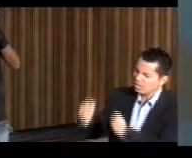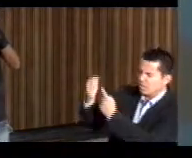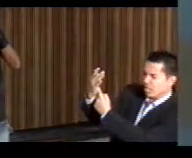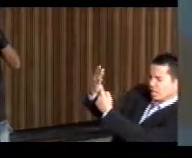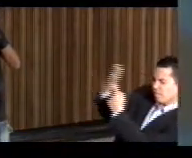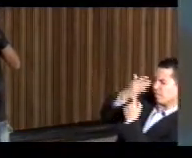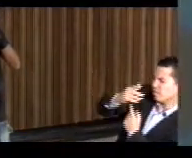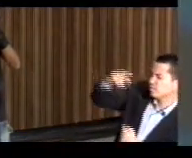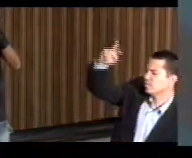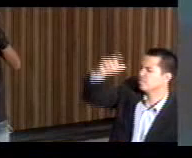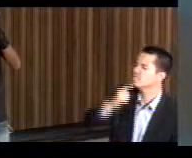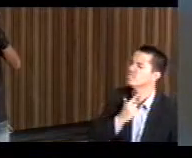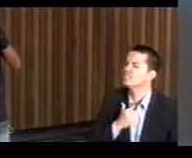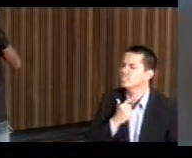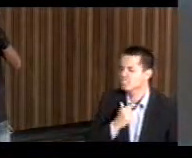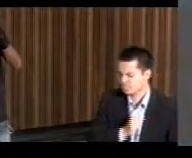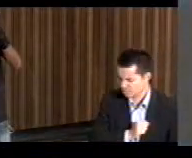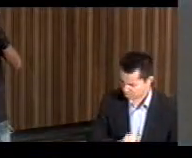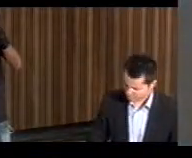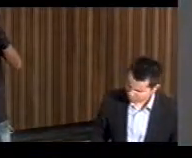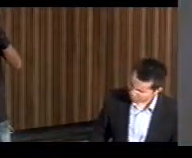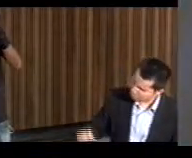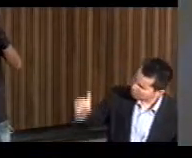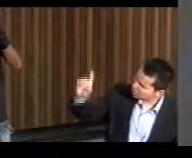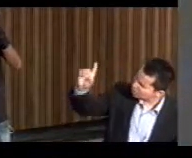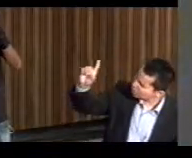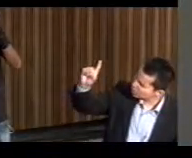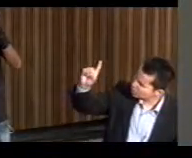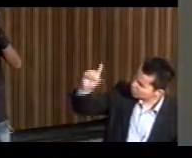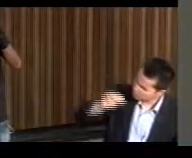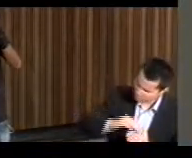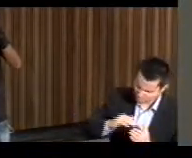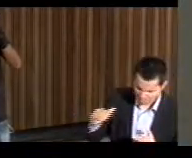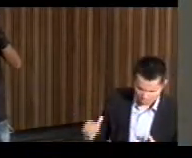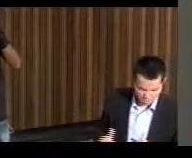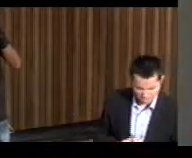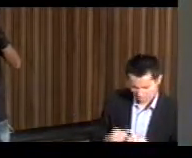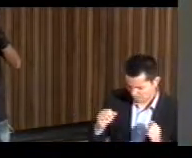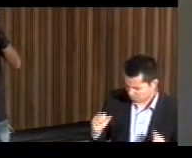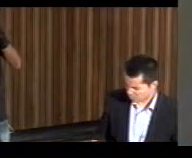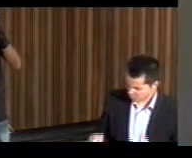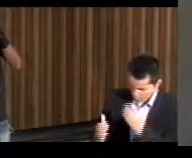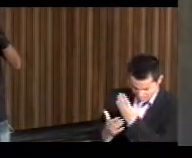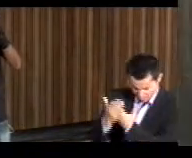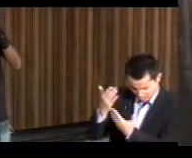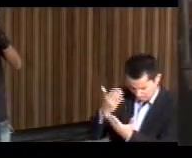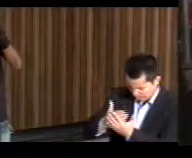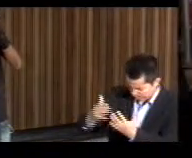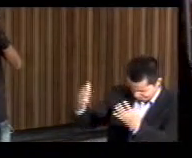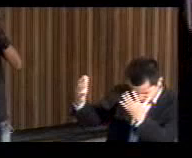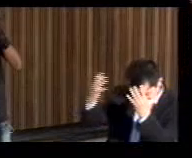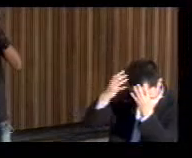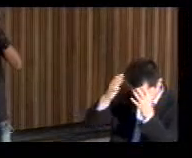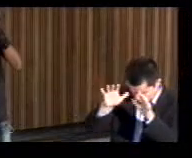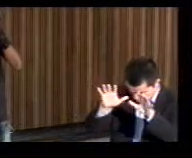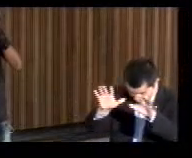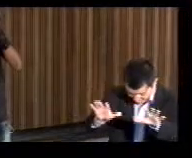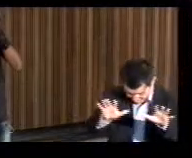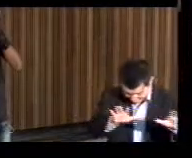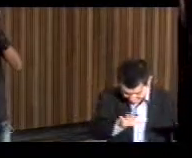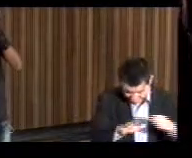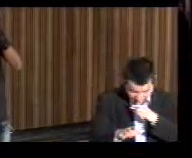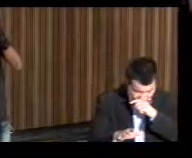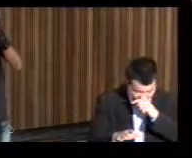vontade. Senhor Todo-Poderoso, põe a tua mão sobre o corpo de alguns. Alguns